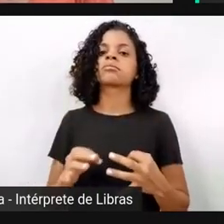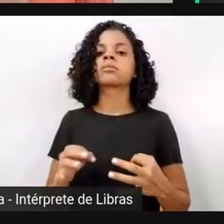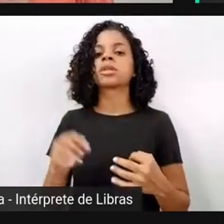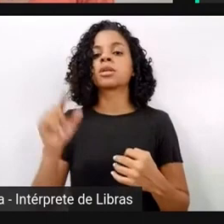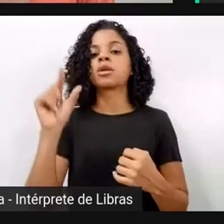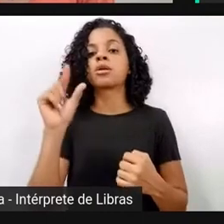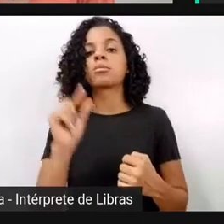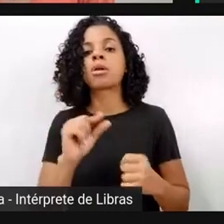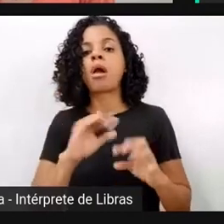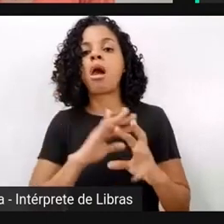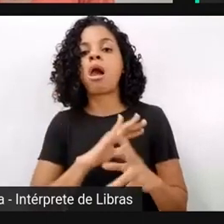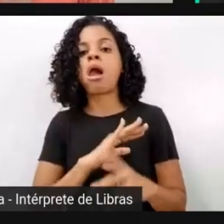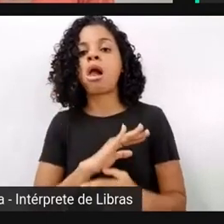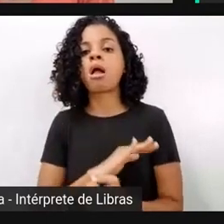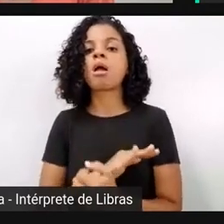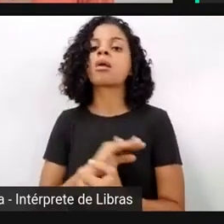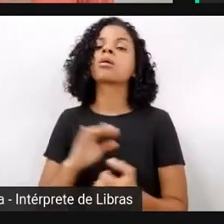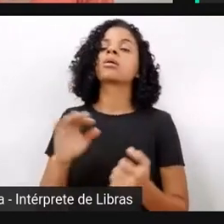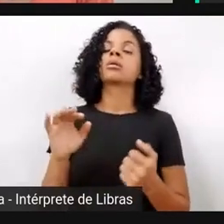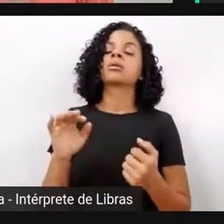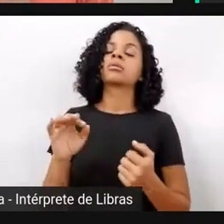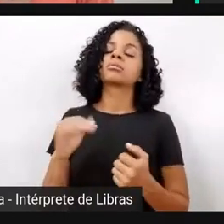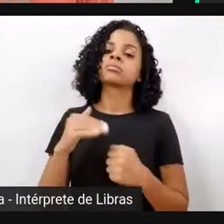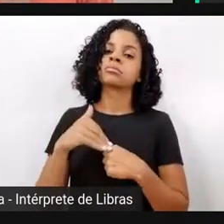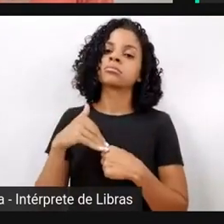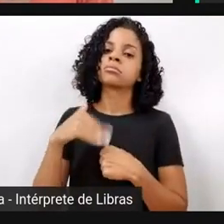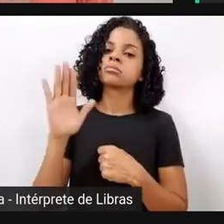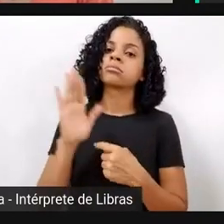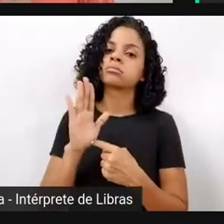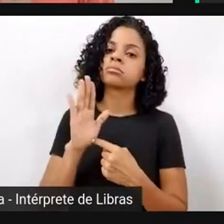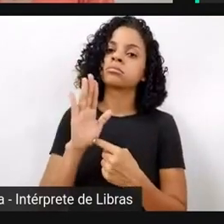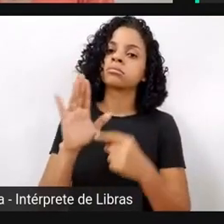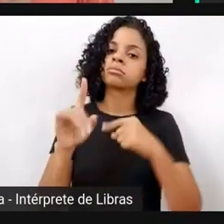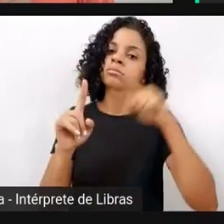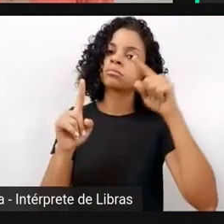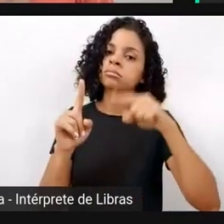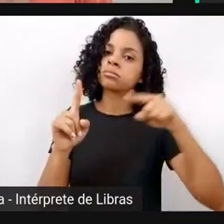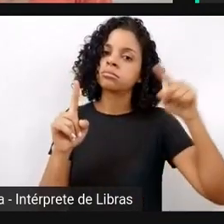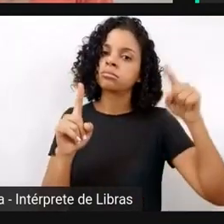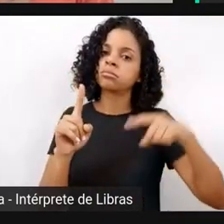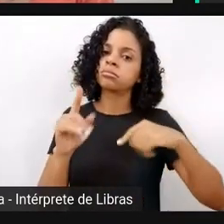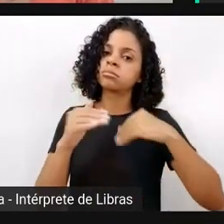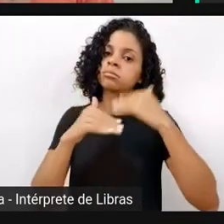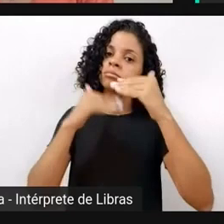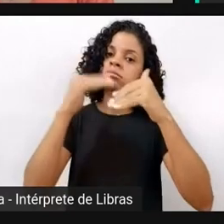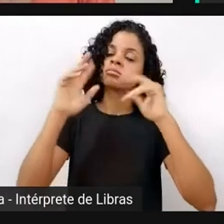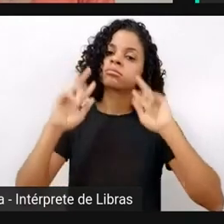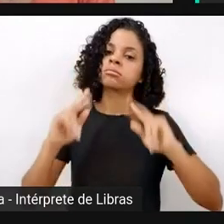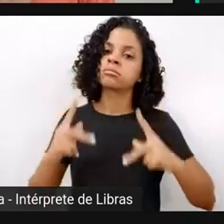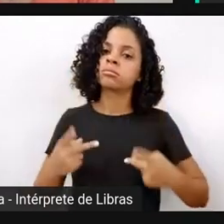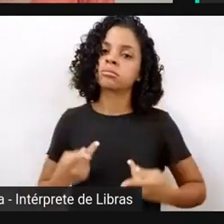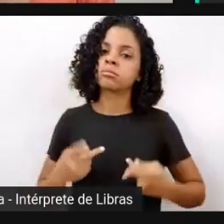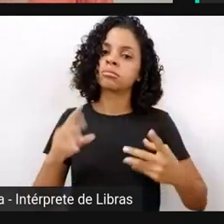você tem mais indicadores de desenvolvimento humano, né, sendo complementados e sendo